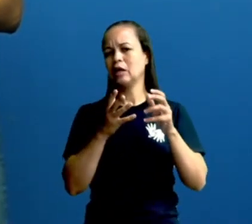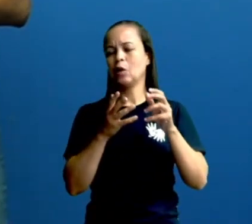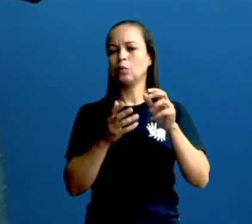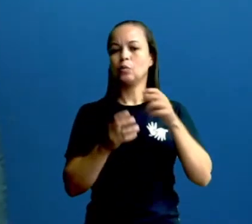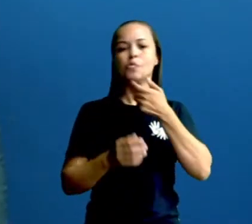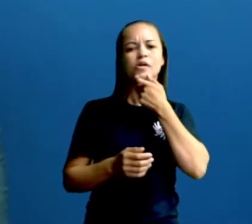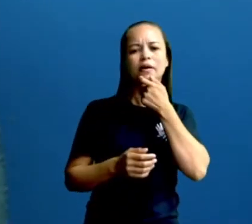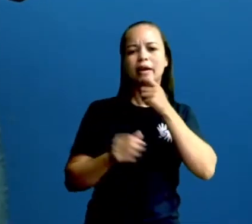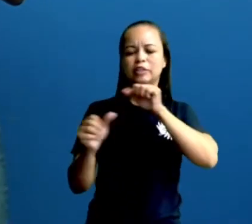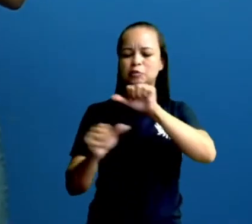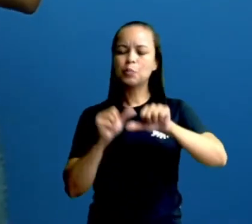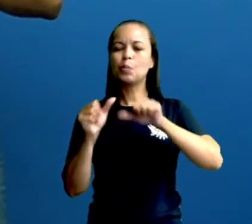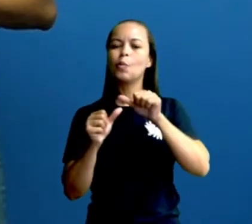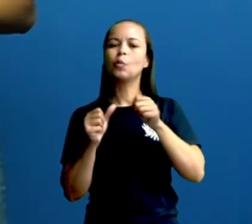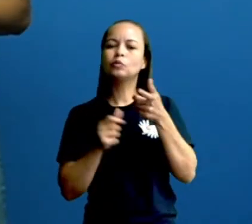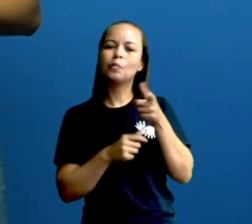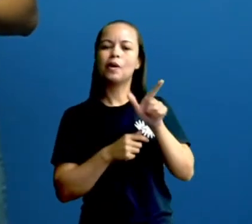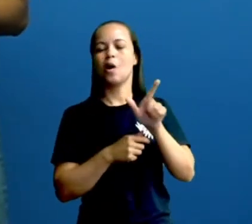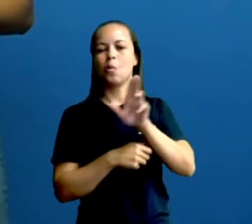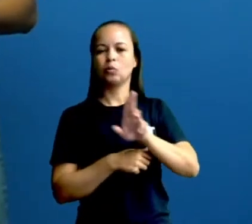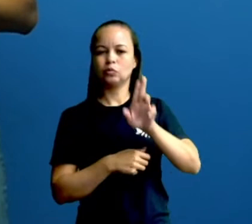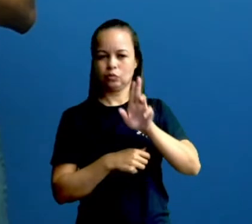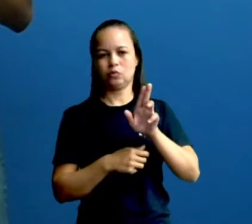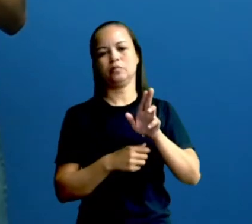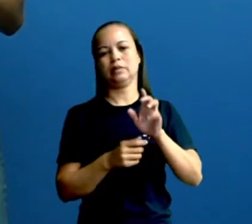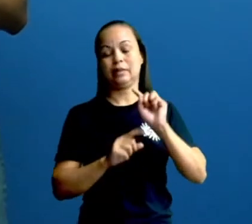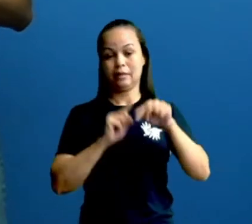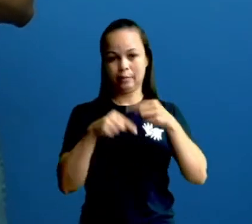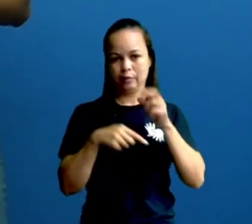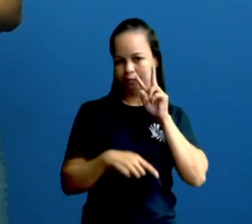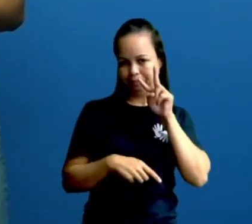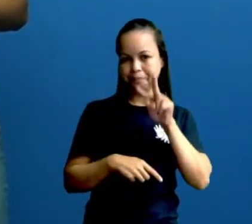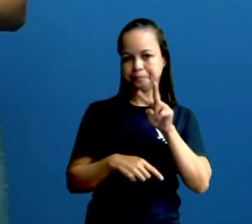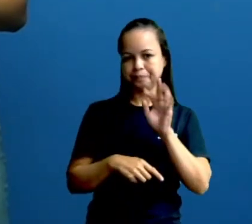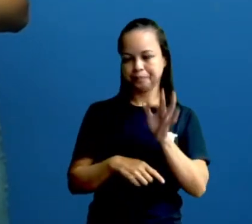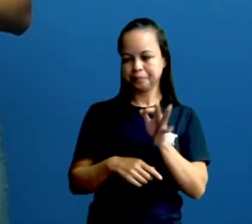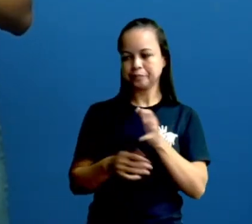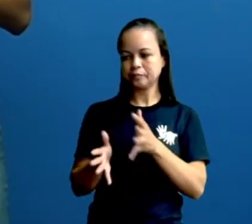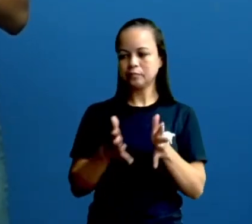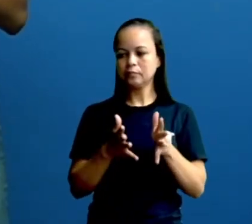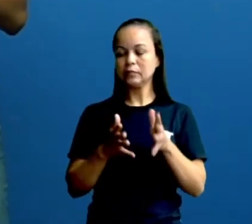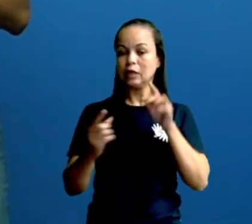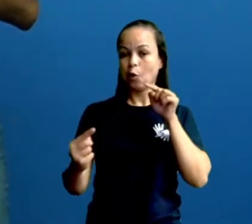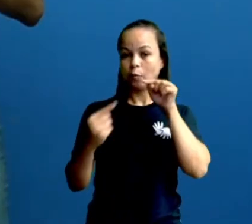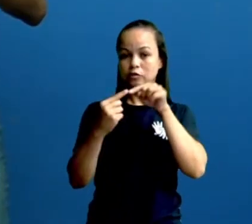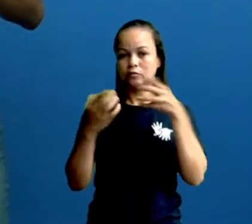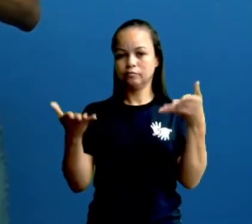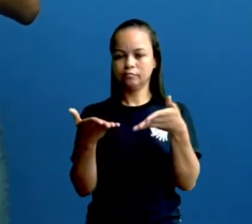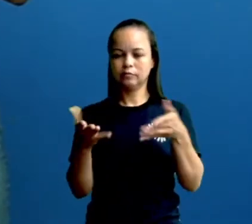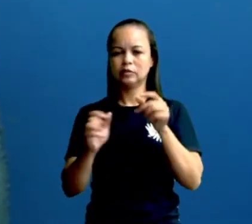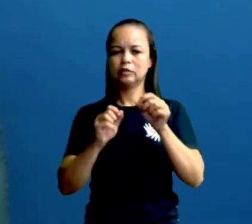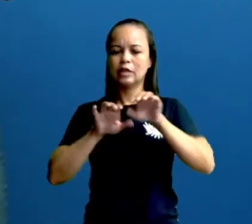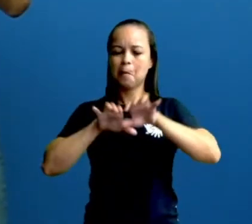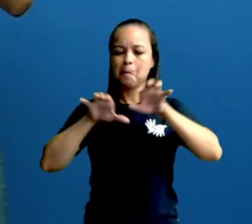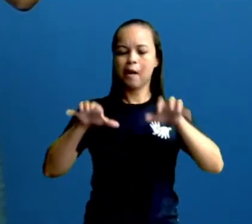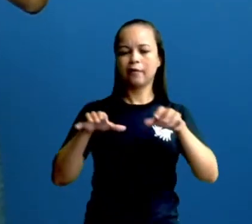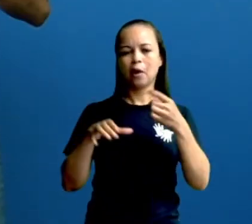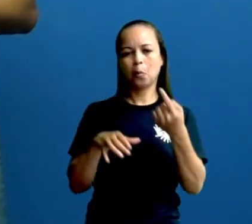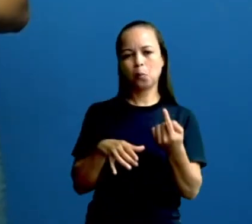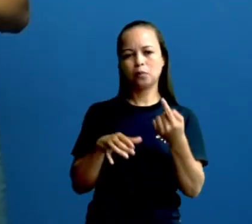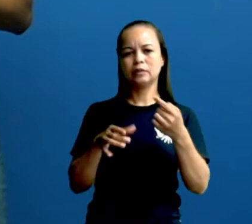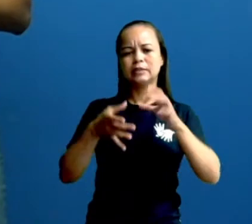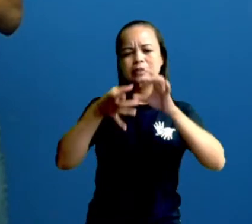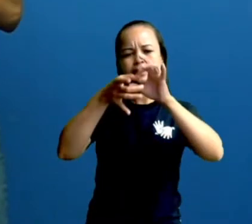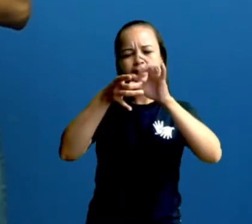de tirinha, mas vocês verão daqui a pouquinho. Bom, os objetivos de hoje, separei apenas um que